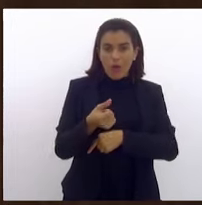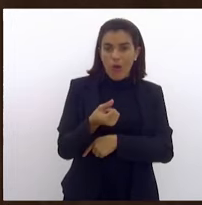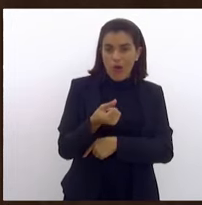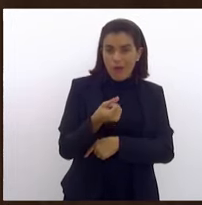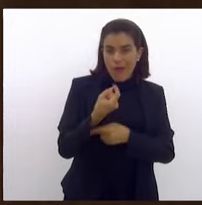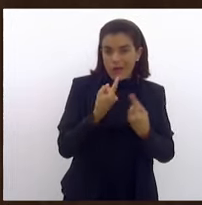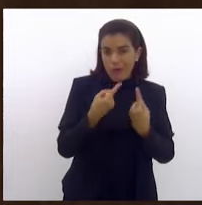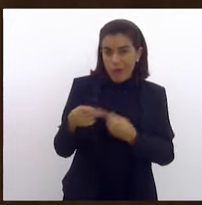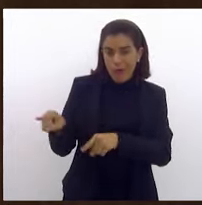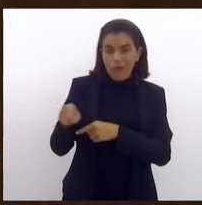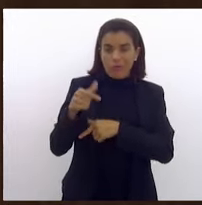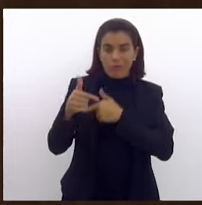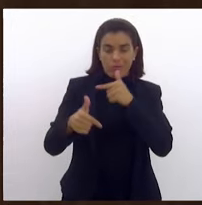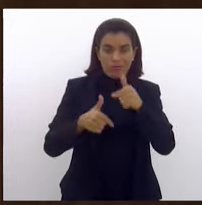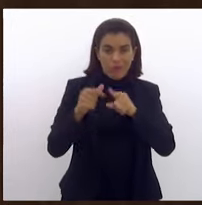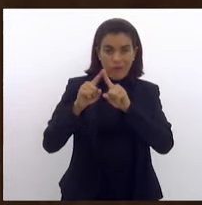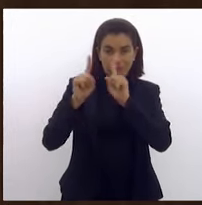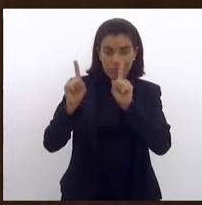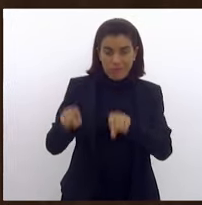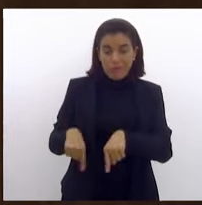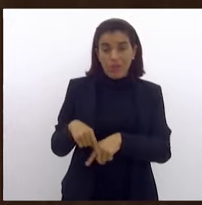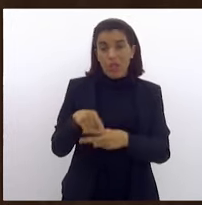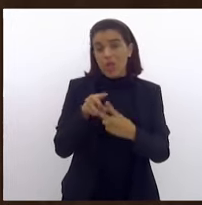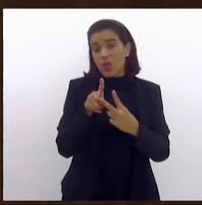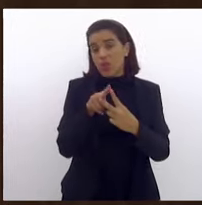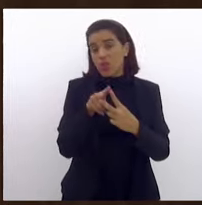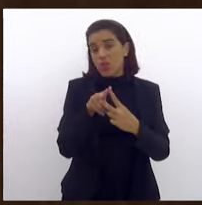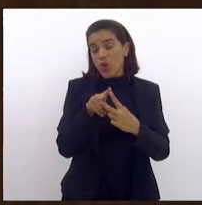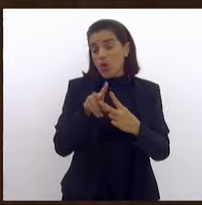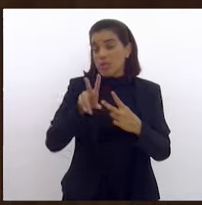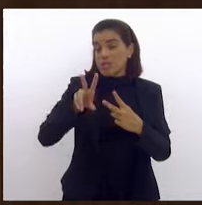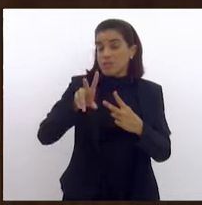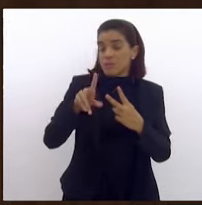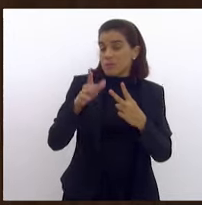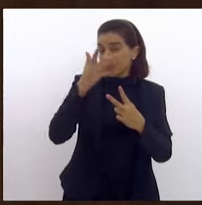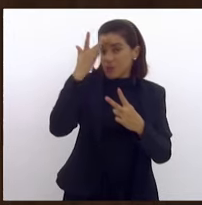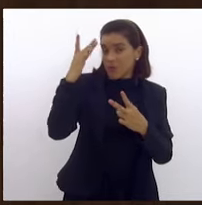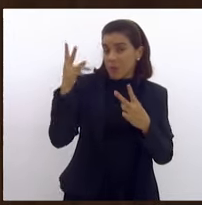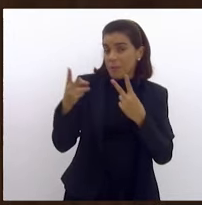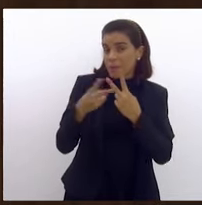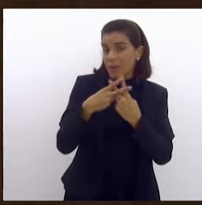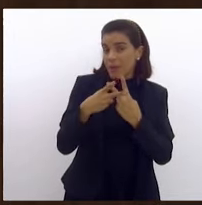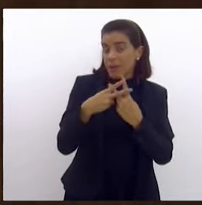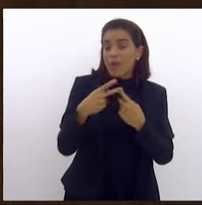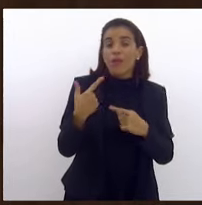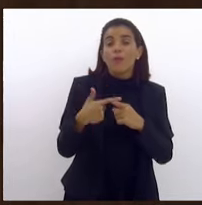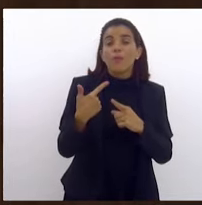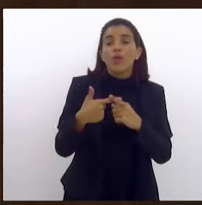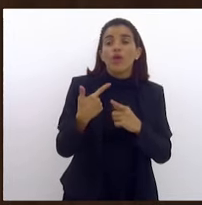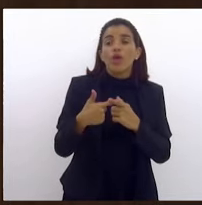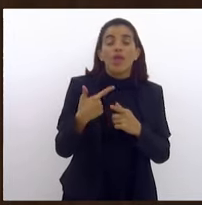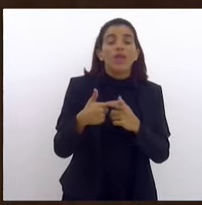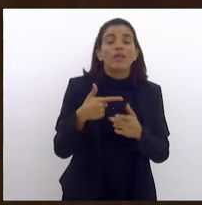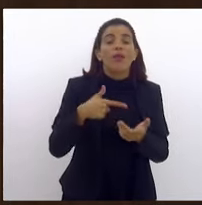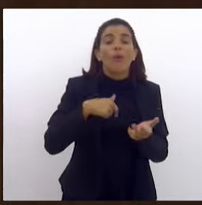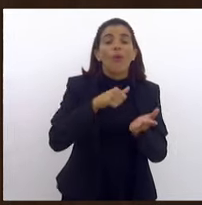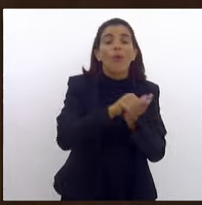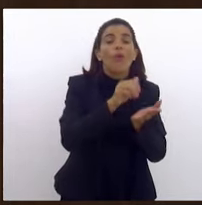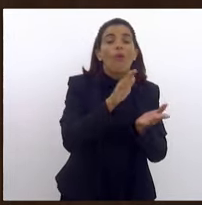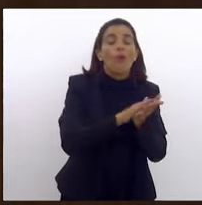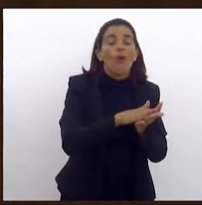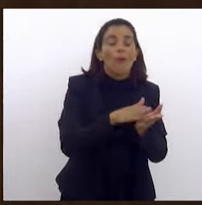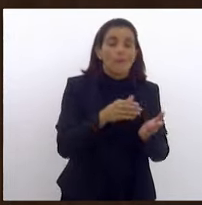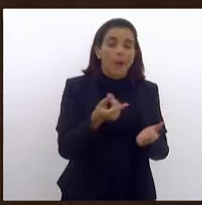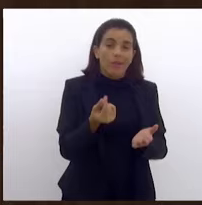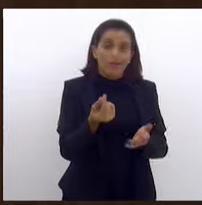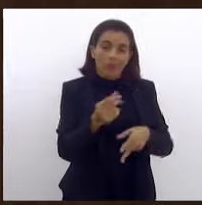os trabalhadores, tendo dois integrantes deles presos, porque estão cobrando propina na Zona